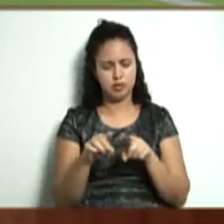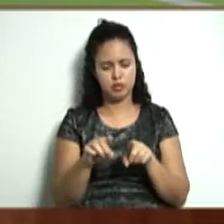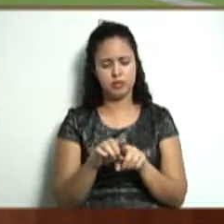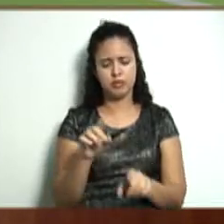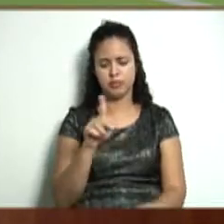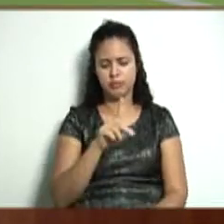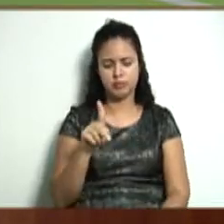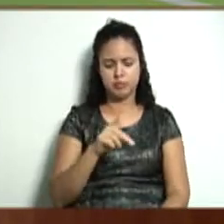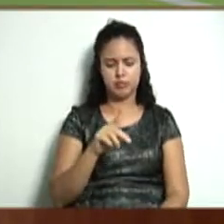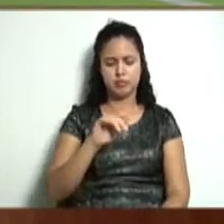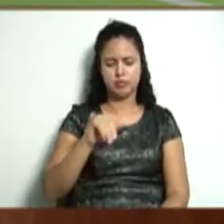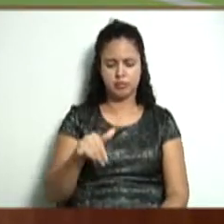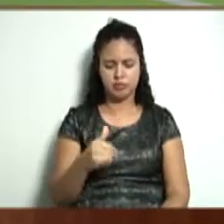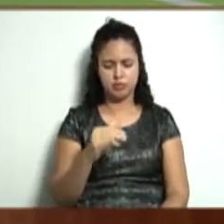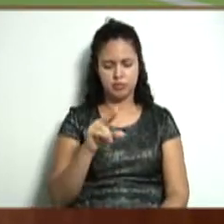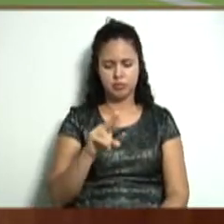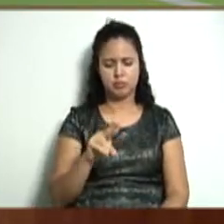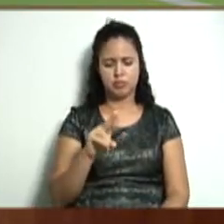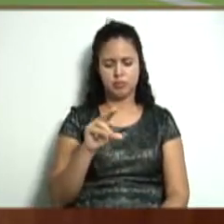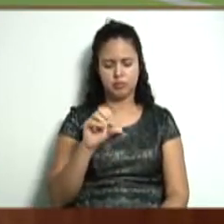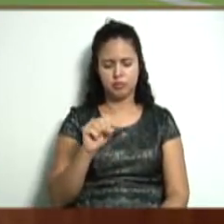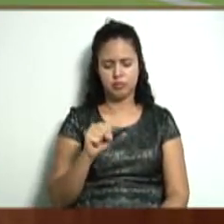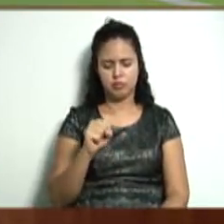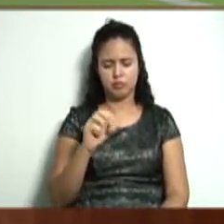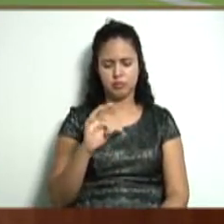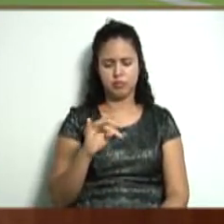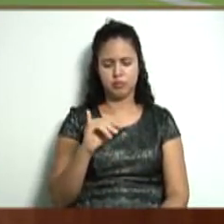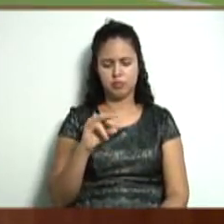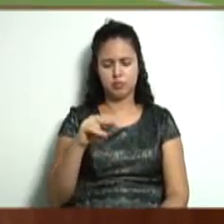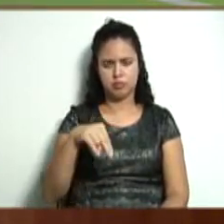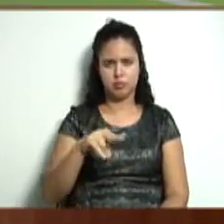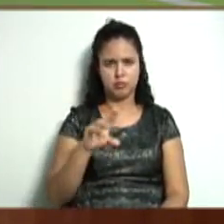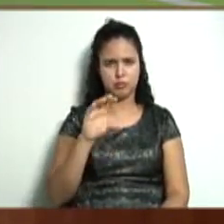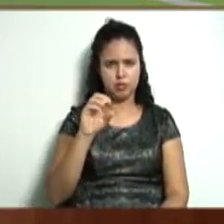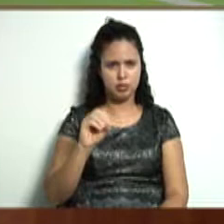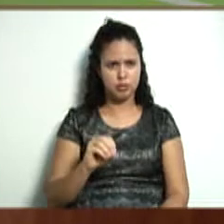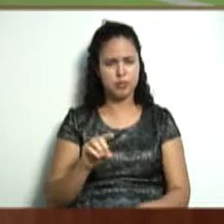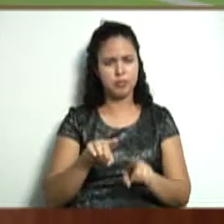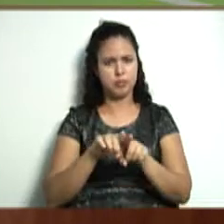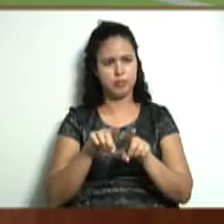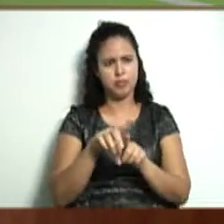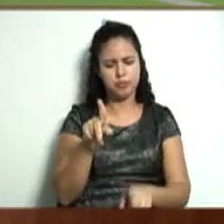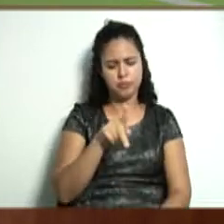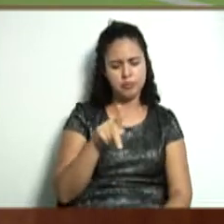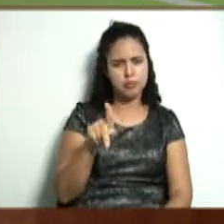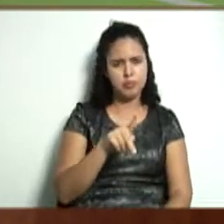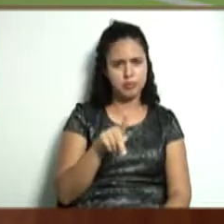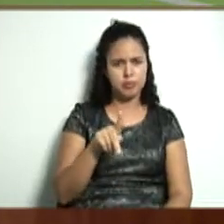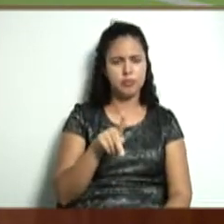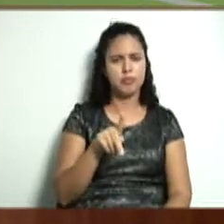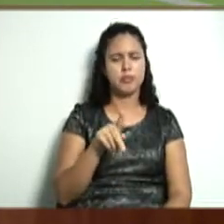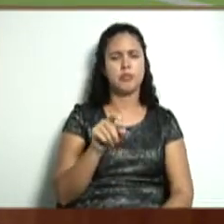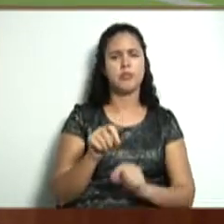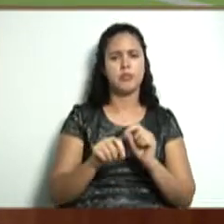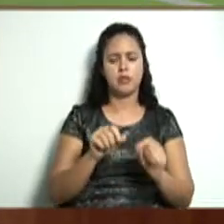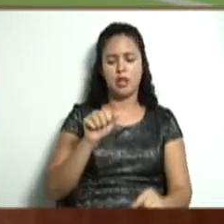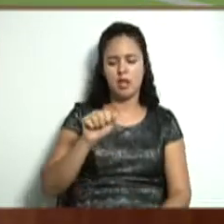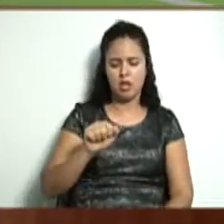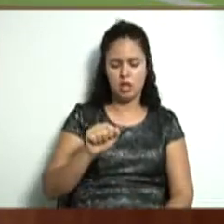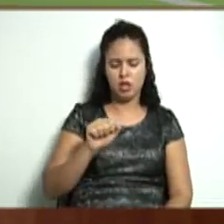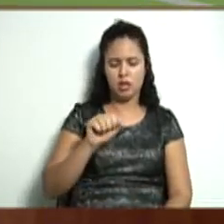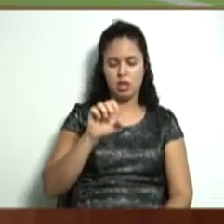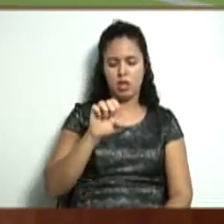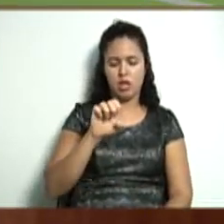Justino, professora Eliane Rodrigues, a professora Eva